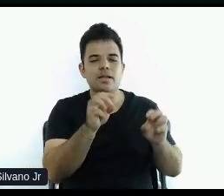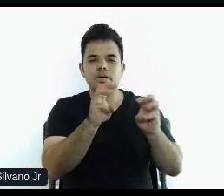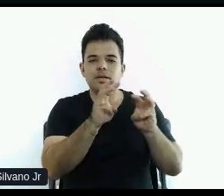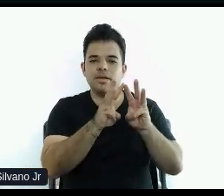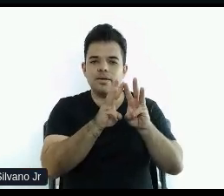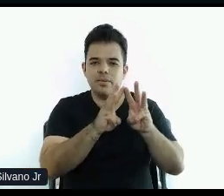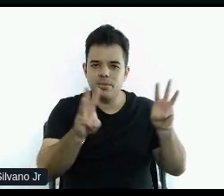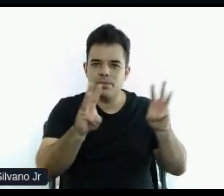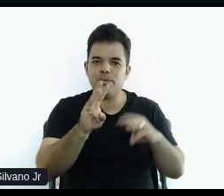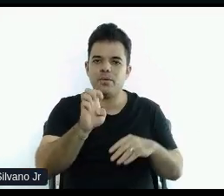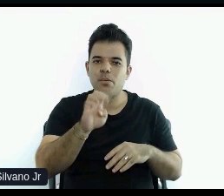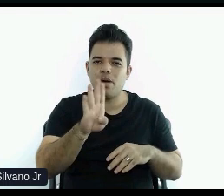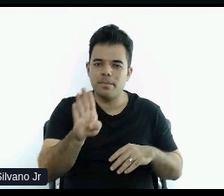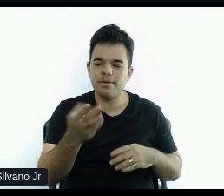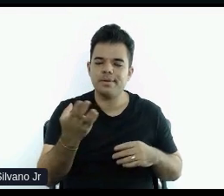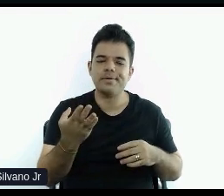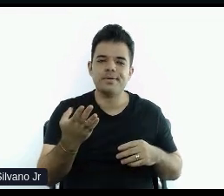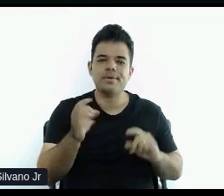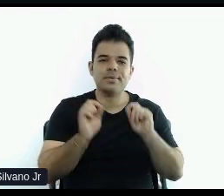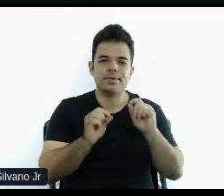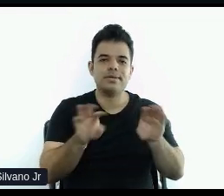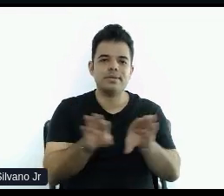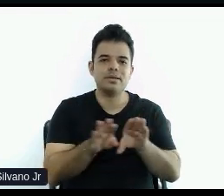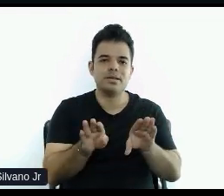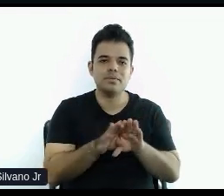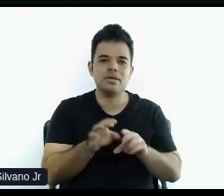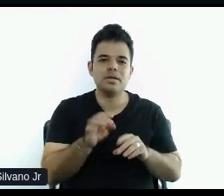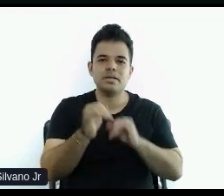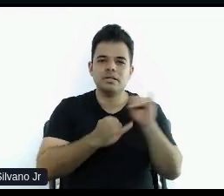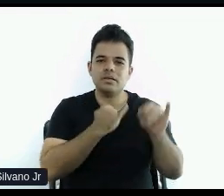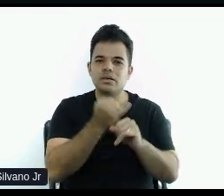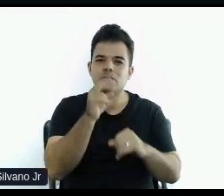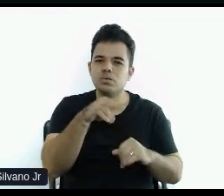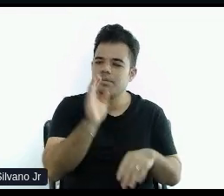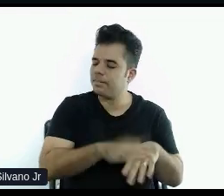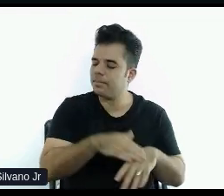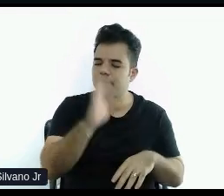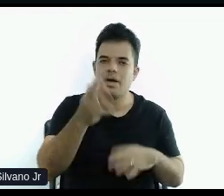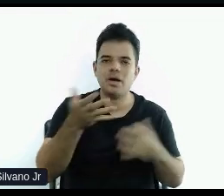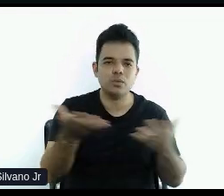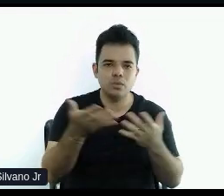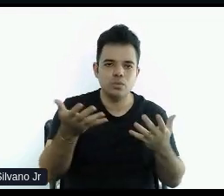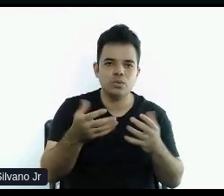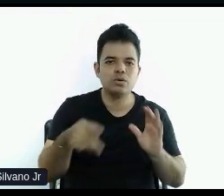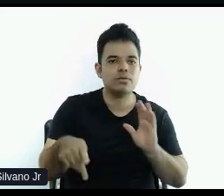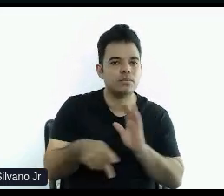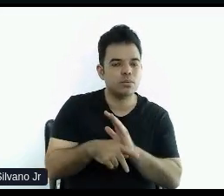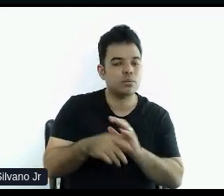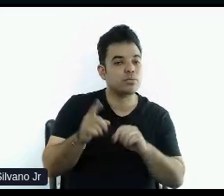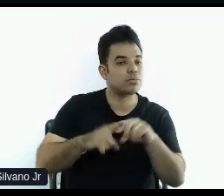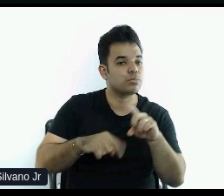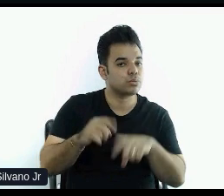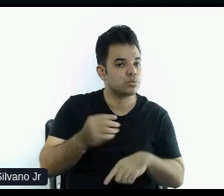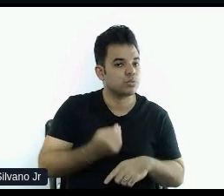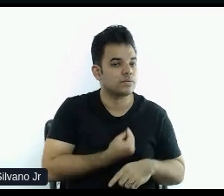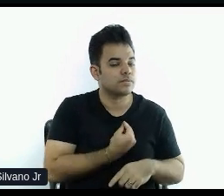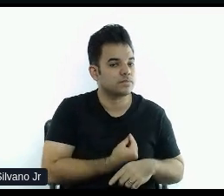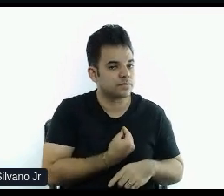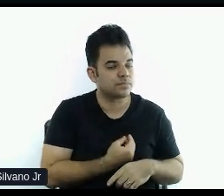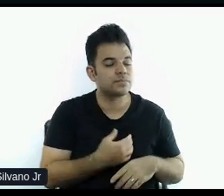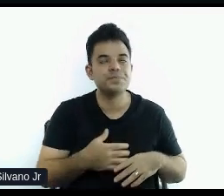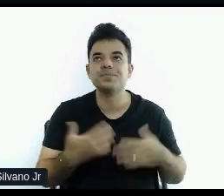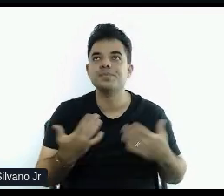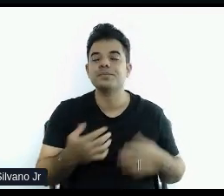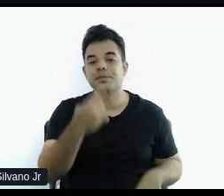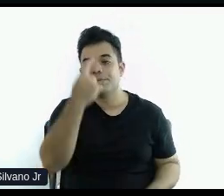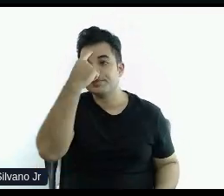qual é o navegador mais utilizado pelas pessoas hoje, já com o produto existente? Qual é o perfil